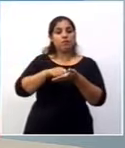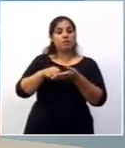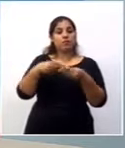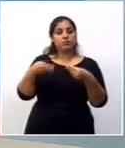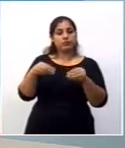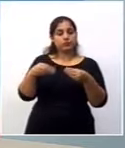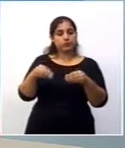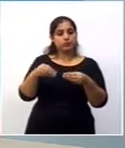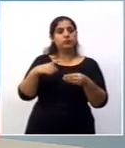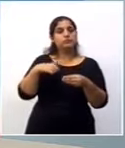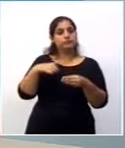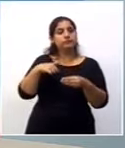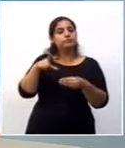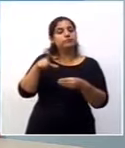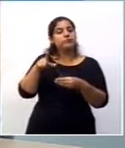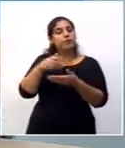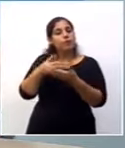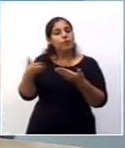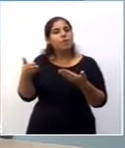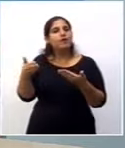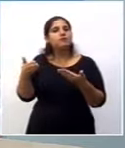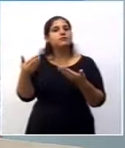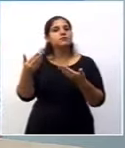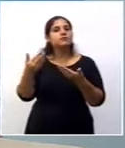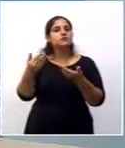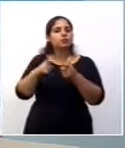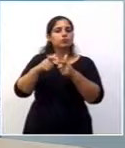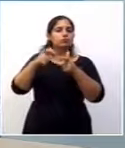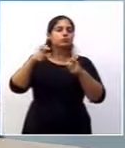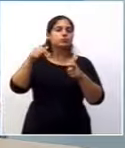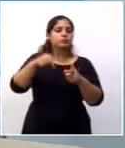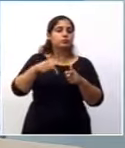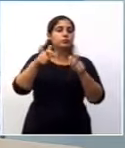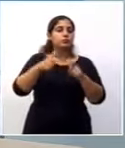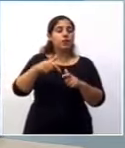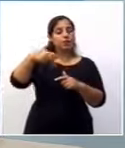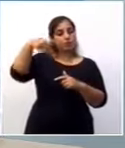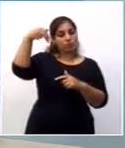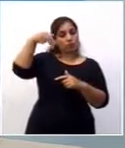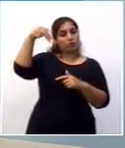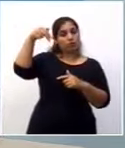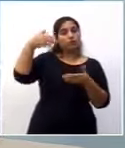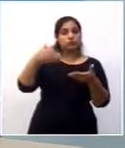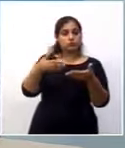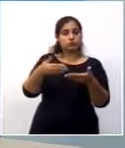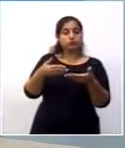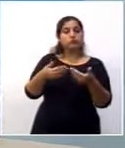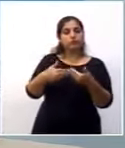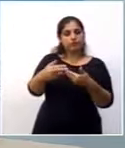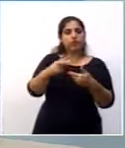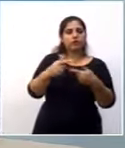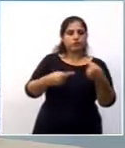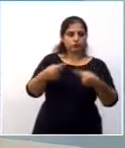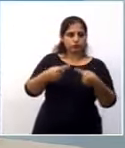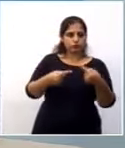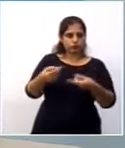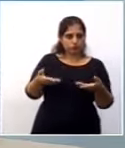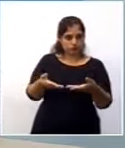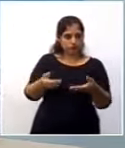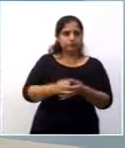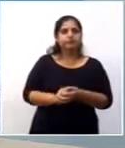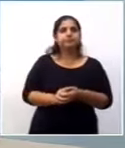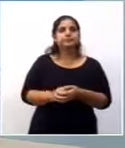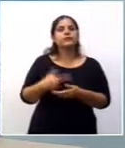que vai ter aí a expansão da borracha na região norte do país, que é o que nós vamos discutir um pouquinho aqui